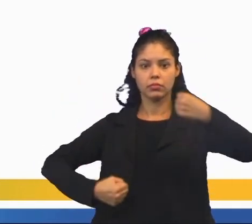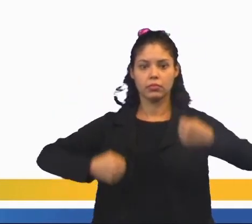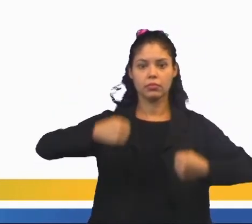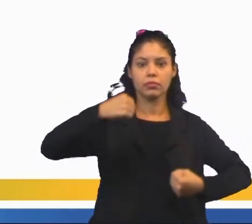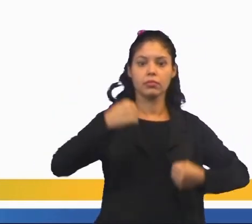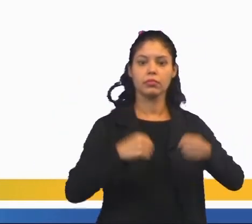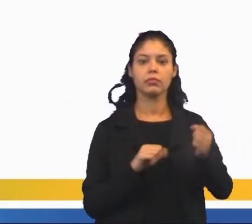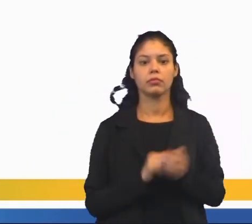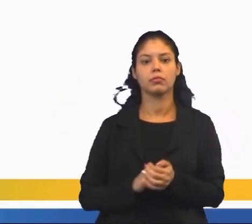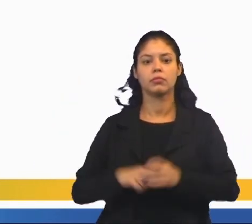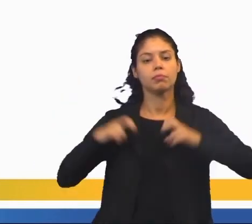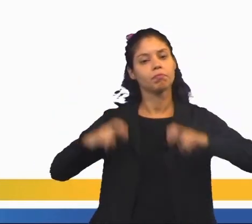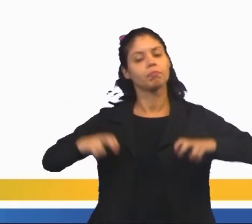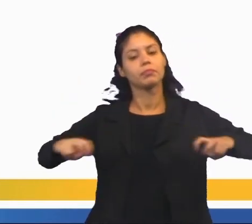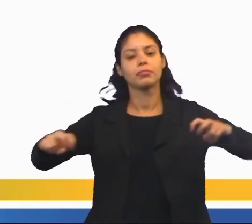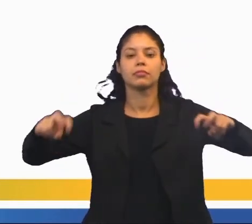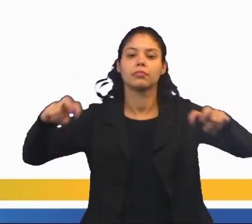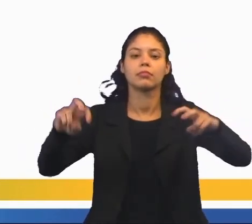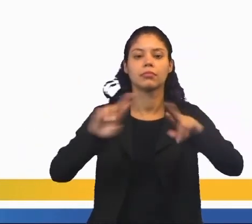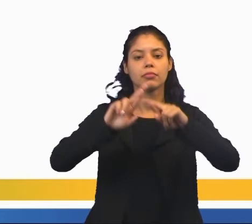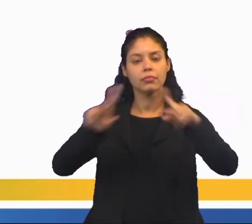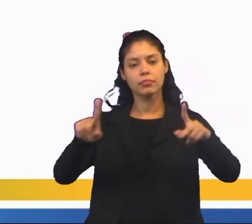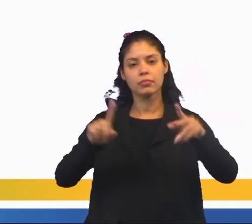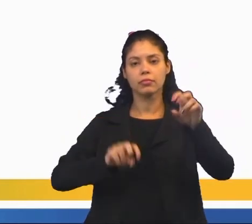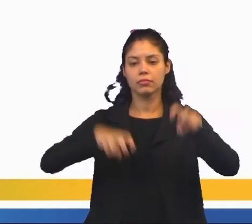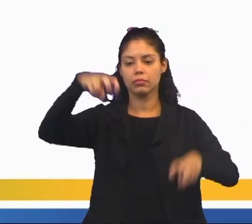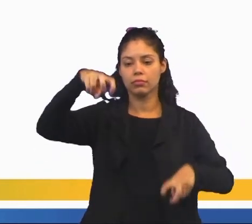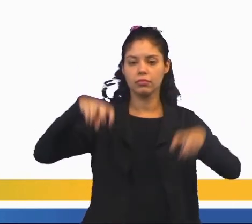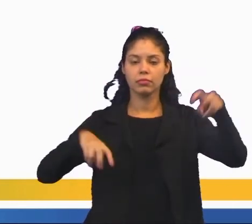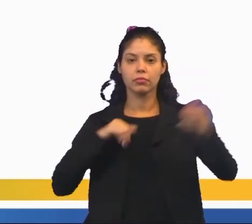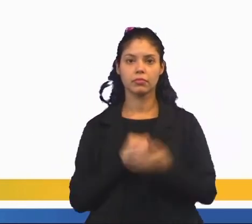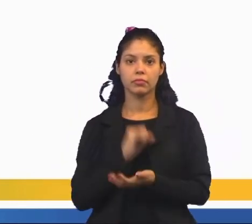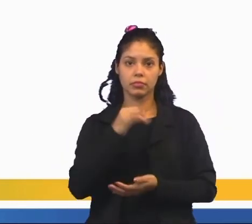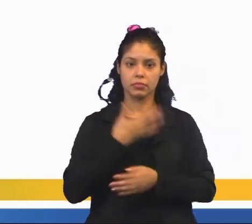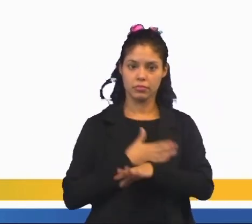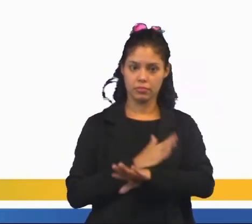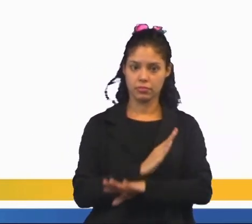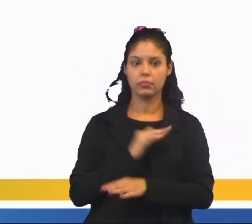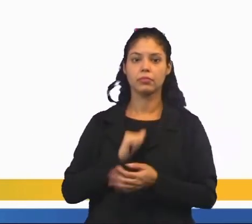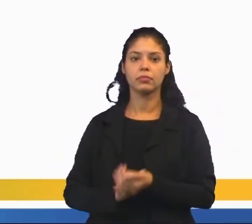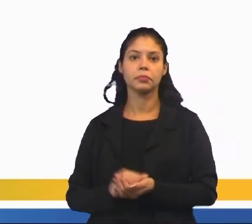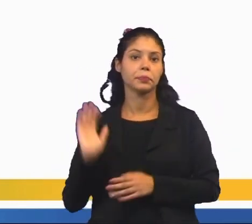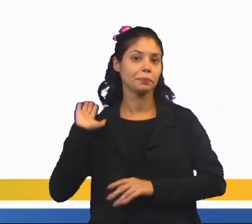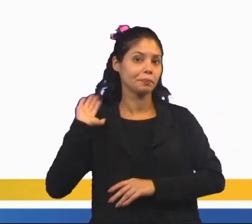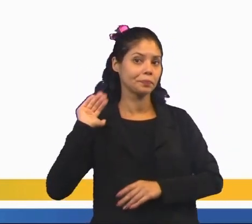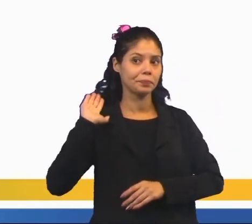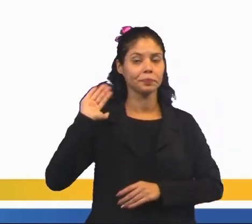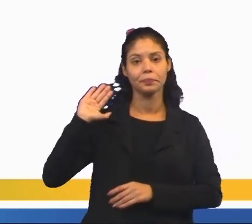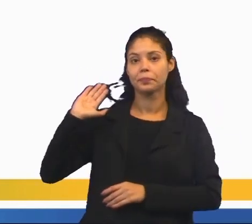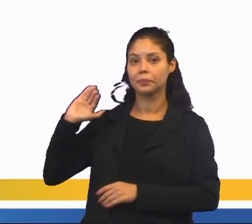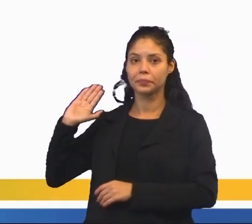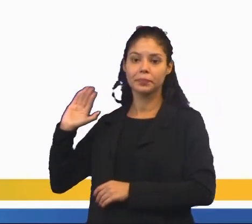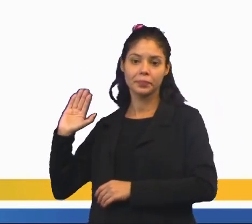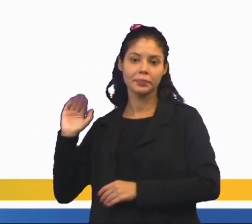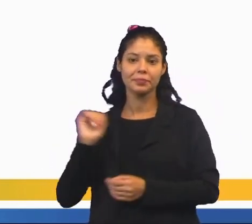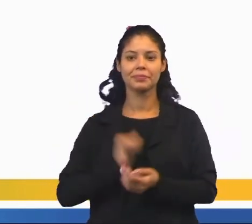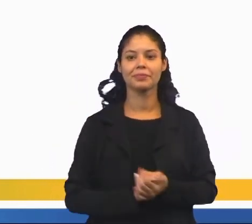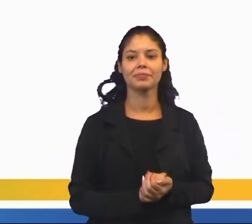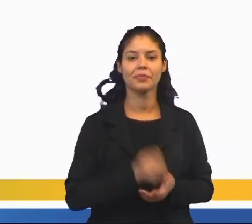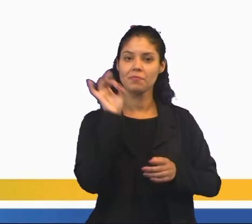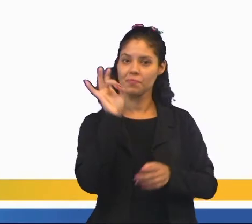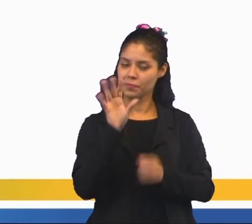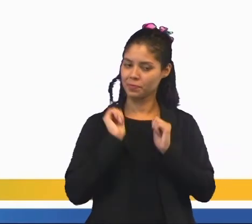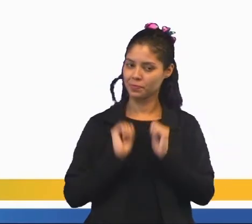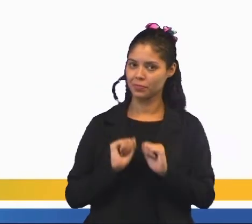banco paralelos, né, em diferentes níveis. Ou seja, se ele passou acenando em uma jardineira, ele